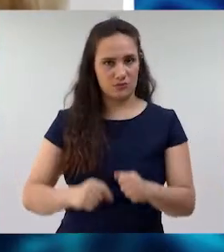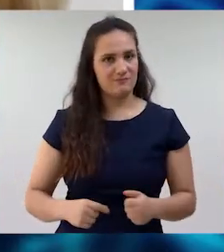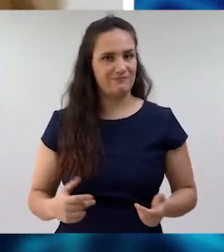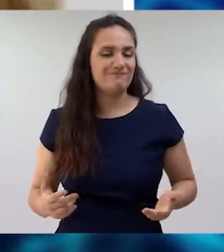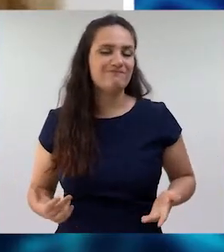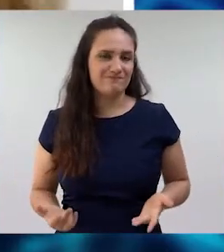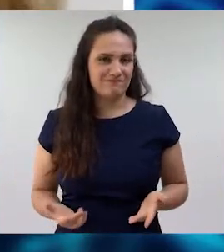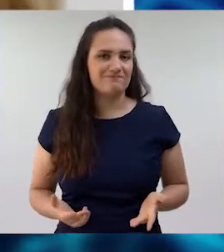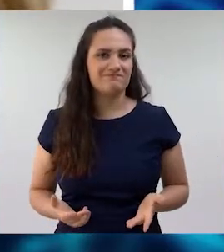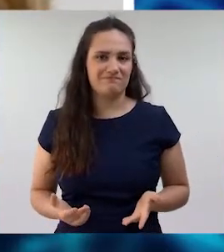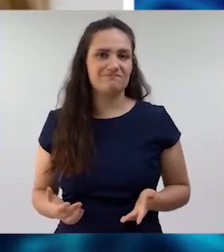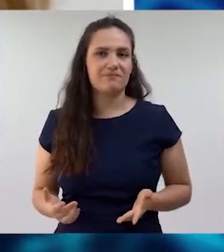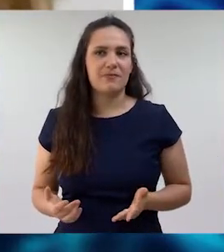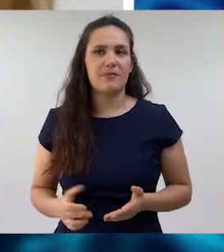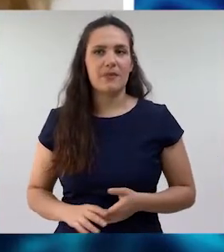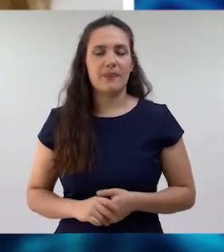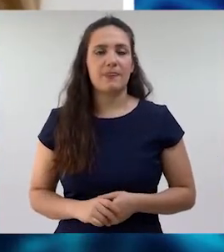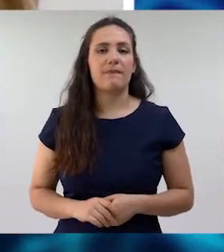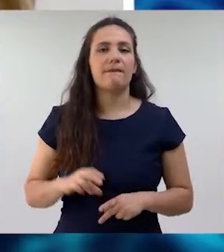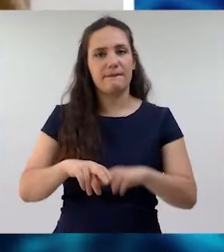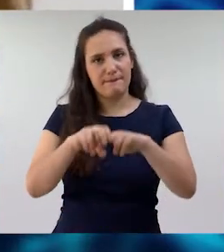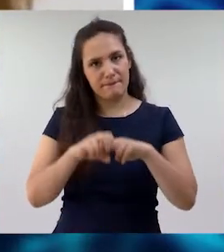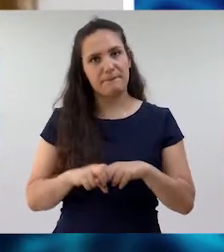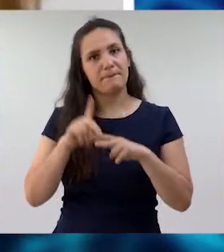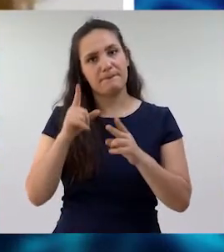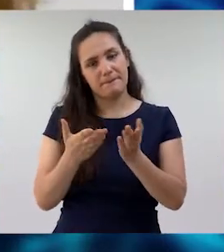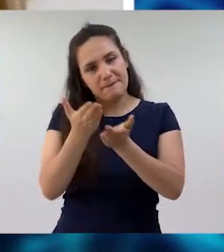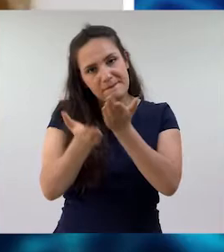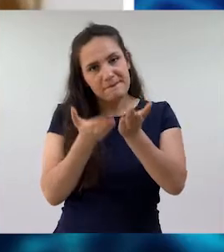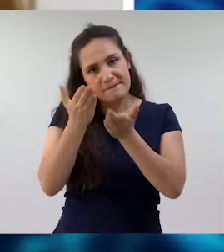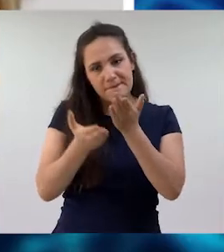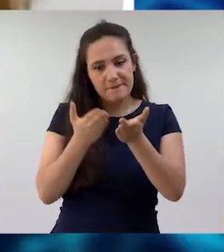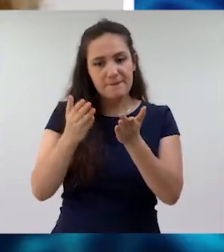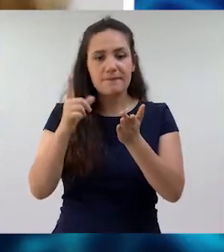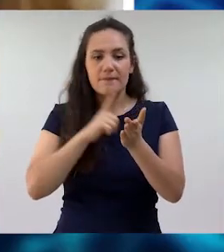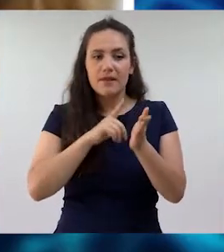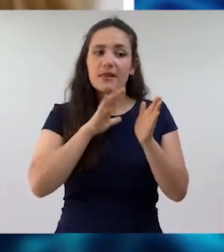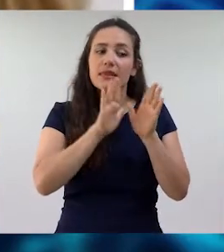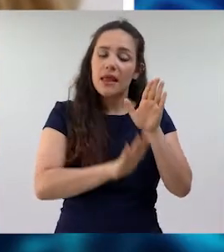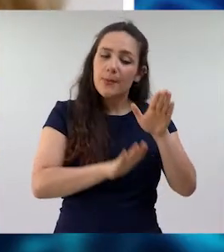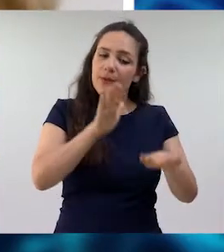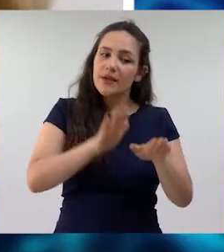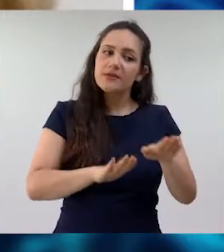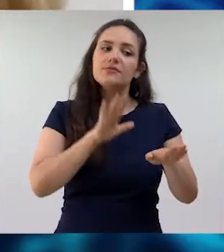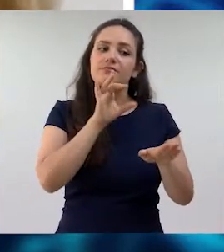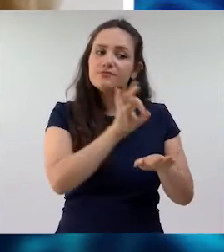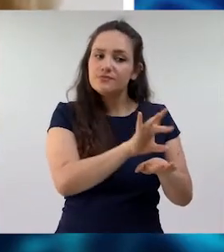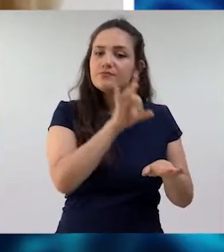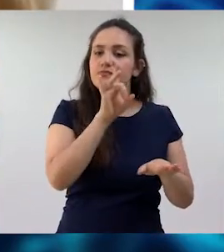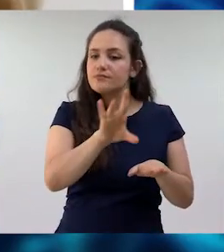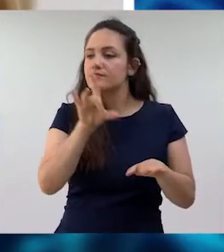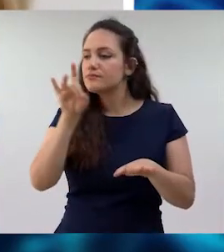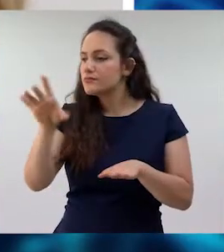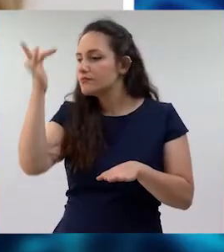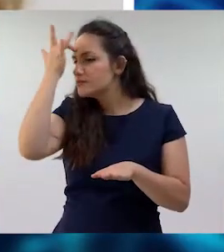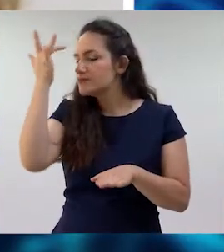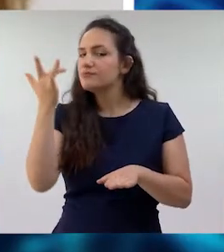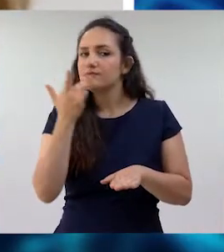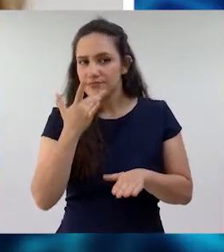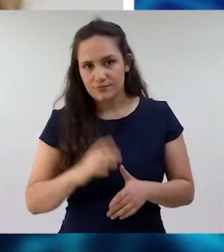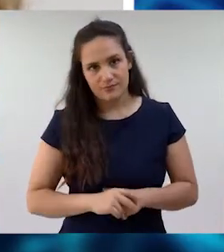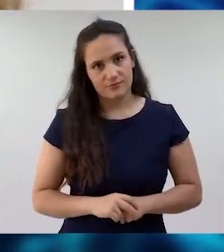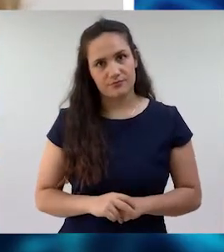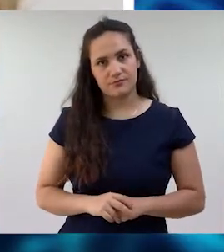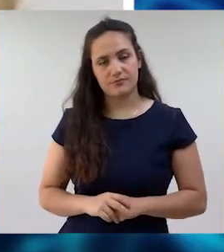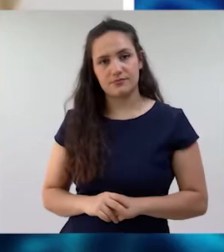outros órgãos à distância. E, com base nisso, o tratamento vai ser direcionado. Mas, habitualmente, o tratamento